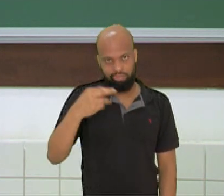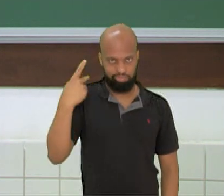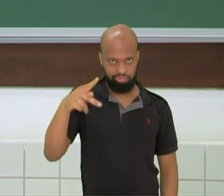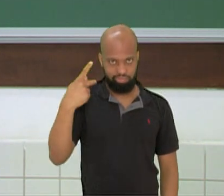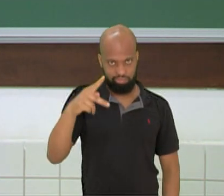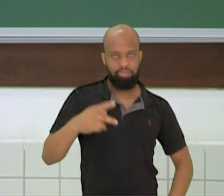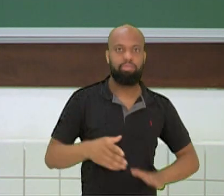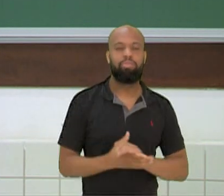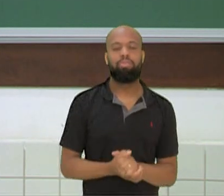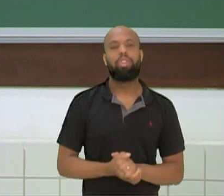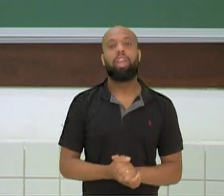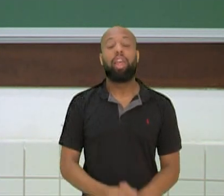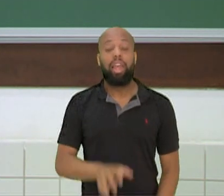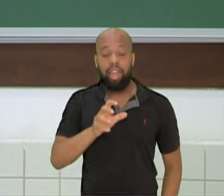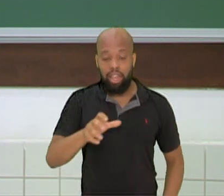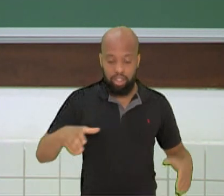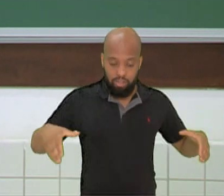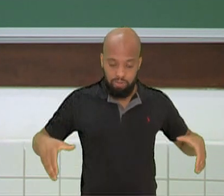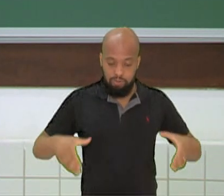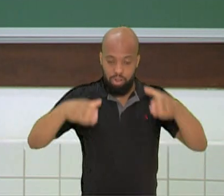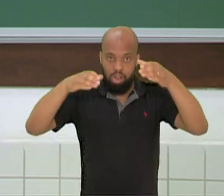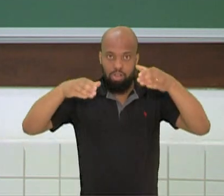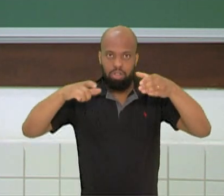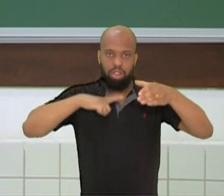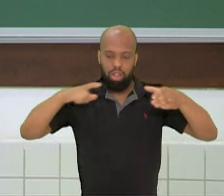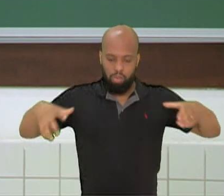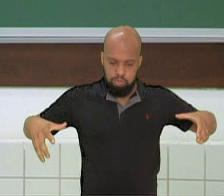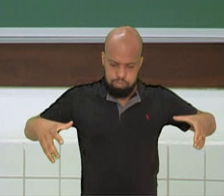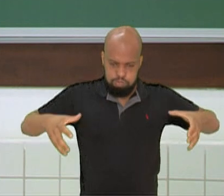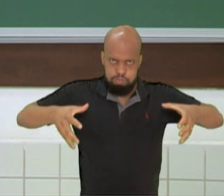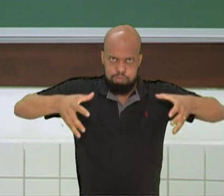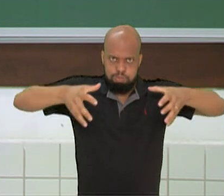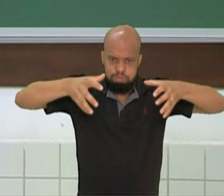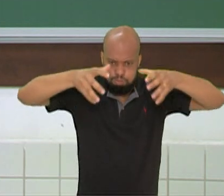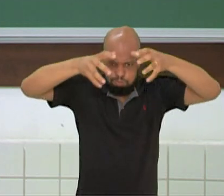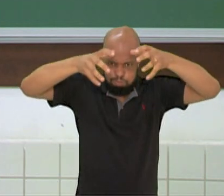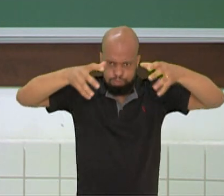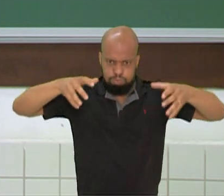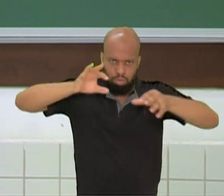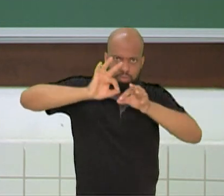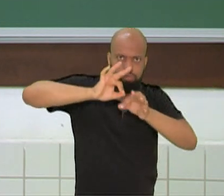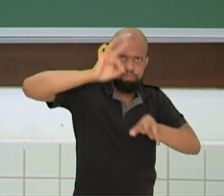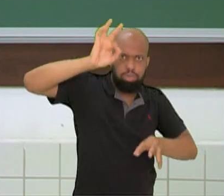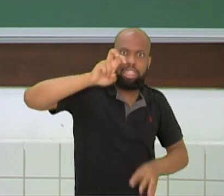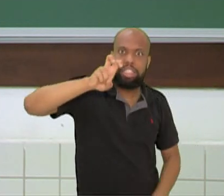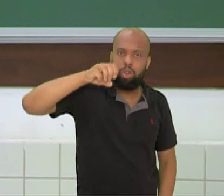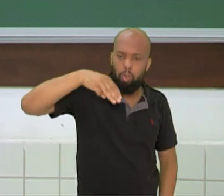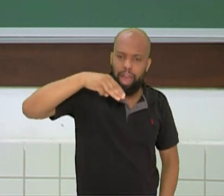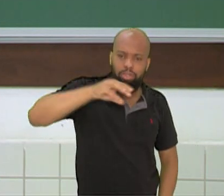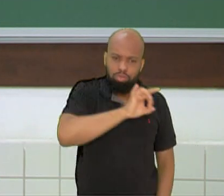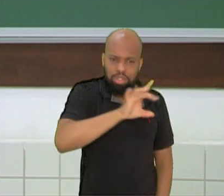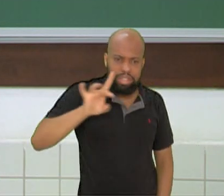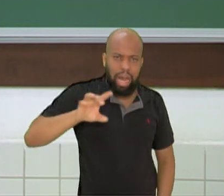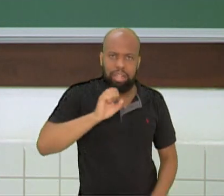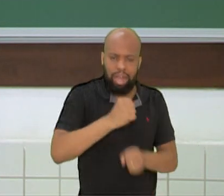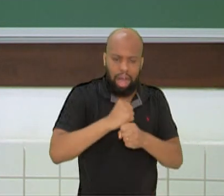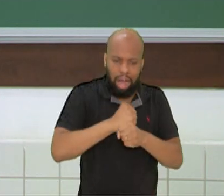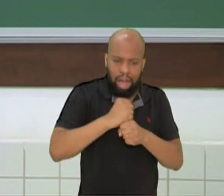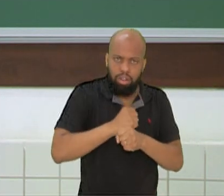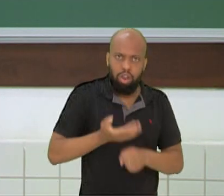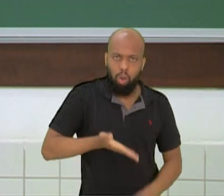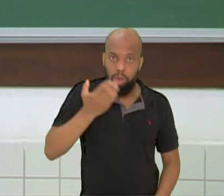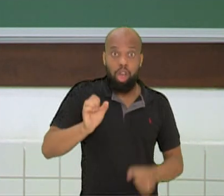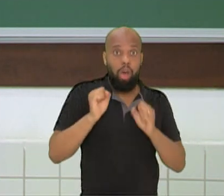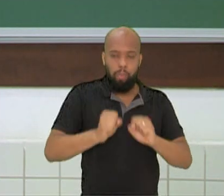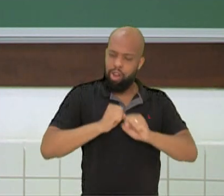do Krakatoa. Ele é o vulcão que mais cresce ao longo do ano, cerca de 5 metros por ano, e ele tem um potencial tão explosivo